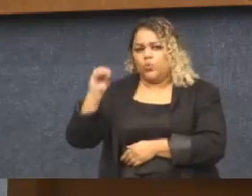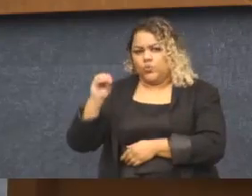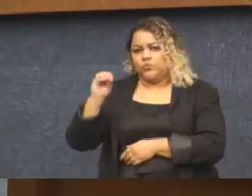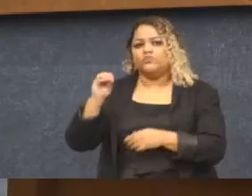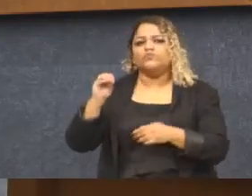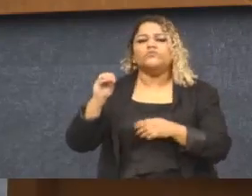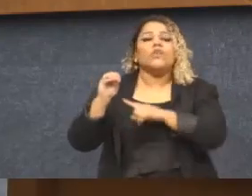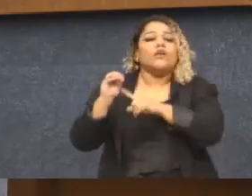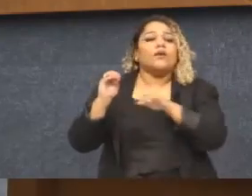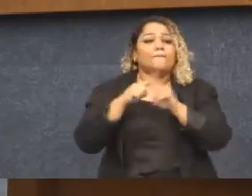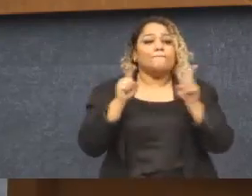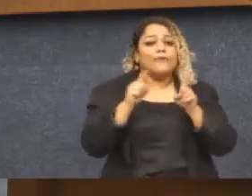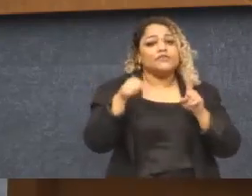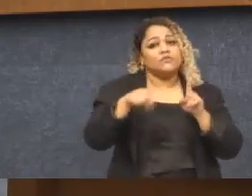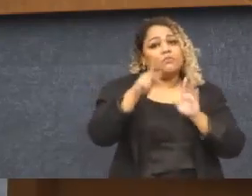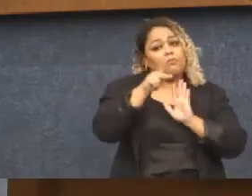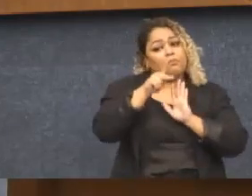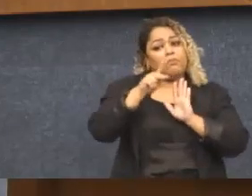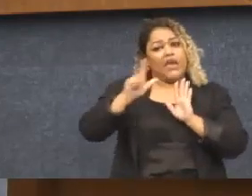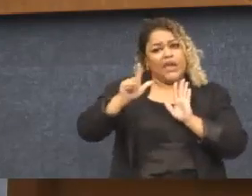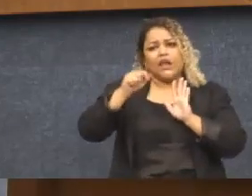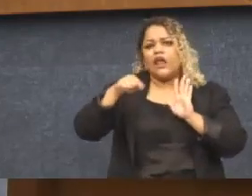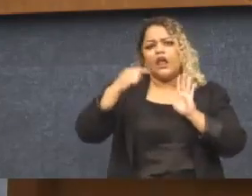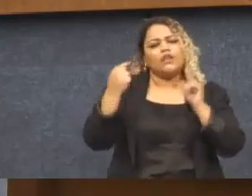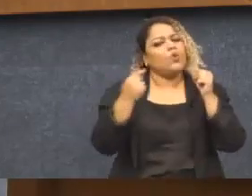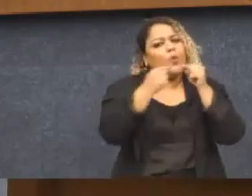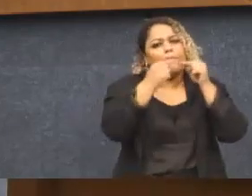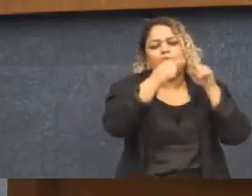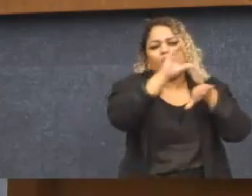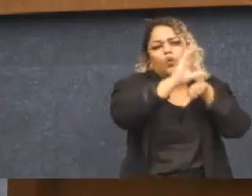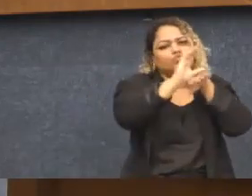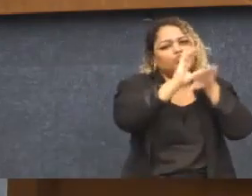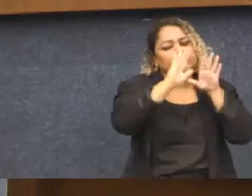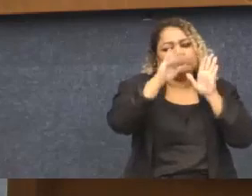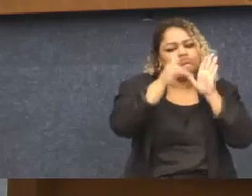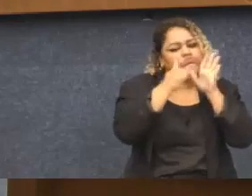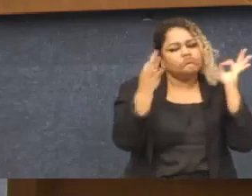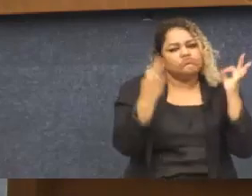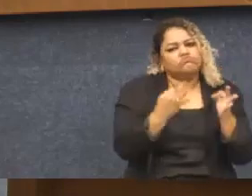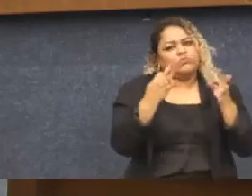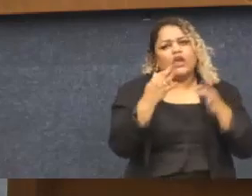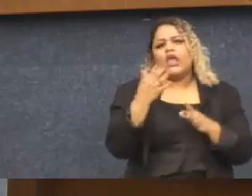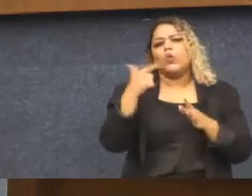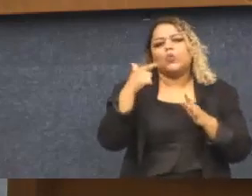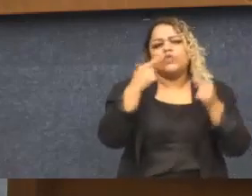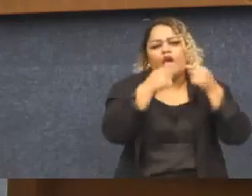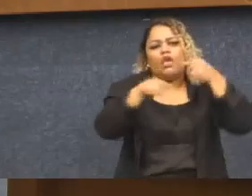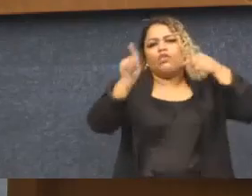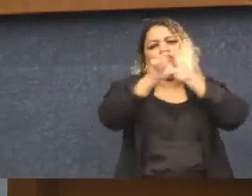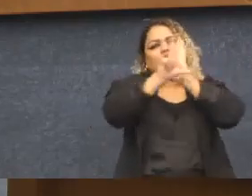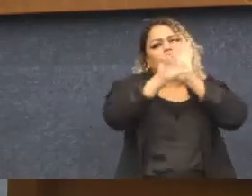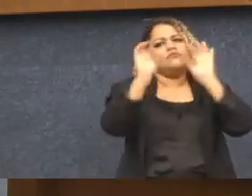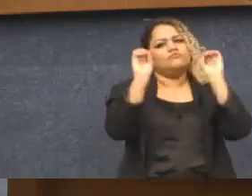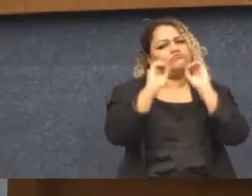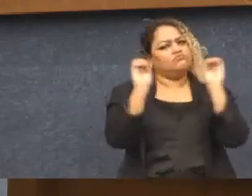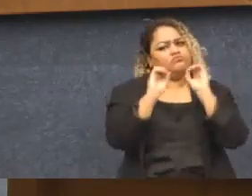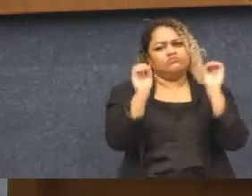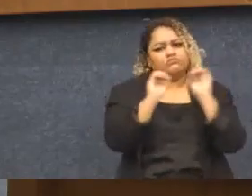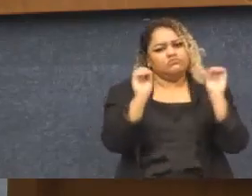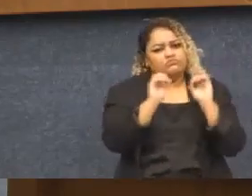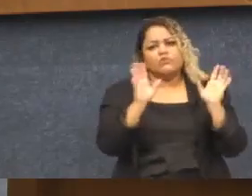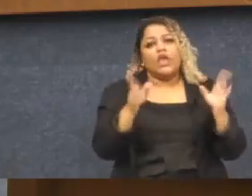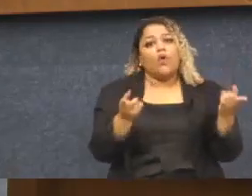constitucional. Totalmente constitucional, legal, não está ferindo nenhum tipo de legislação. Ao contrário, está